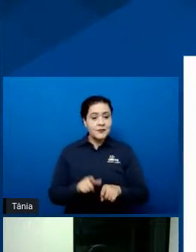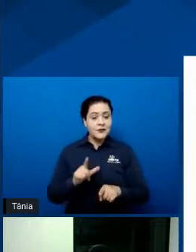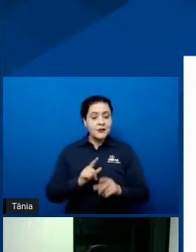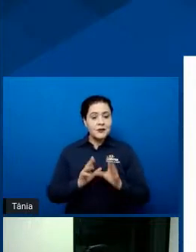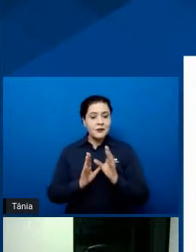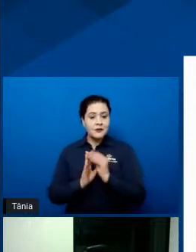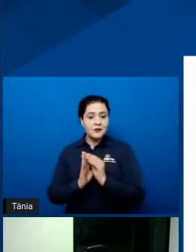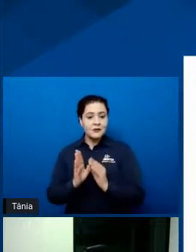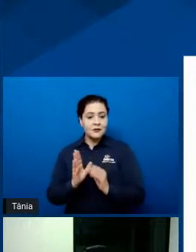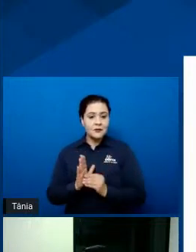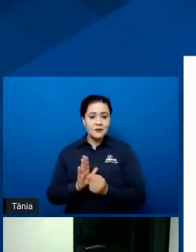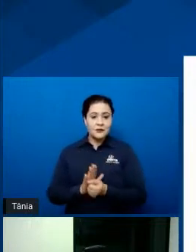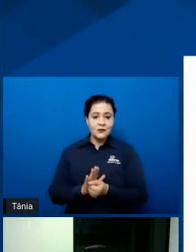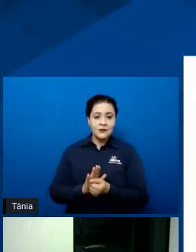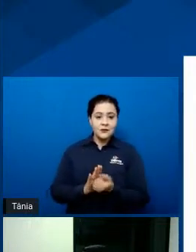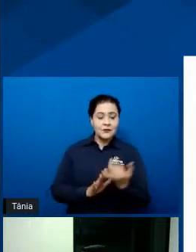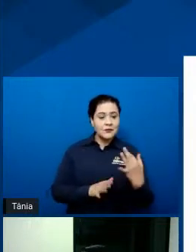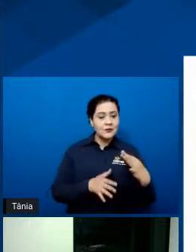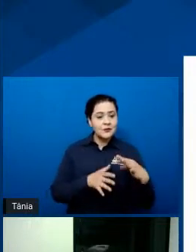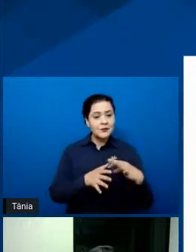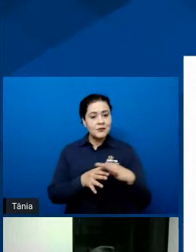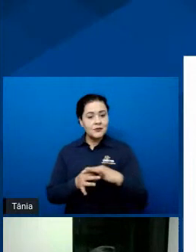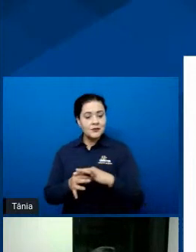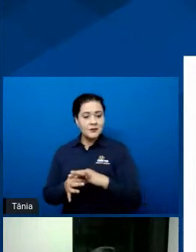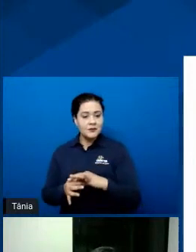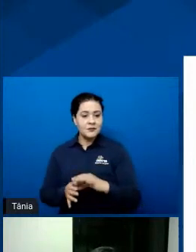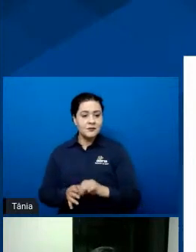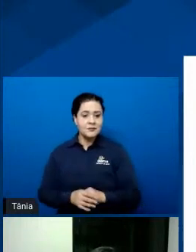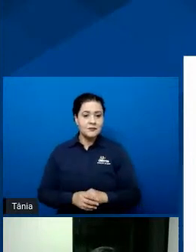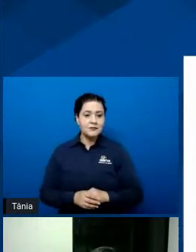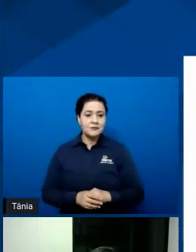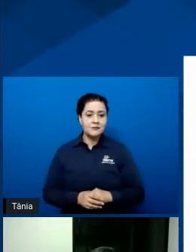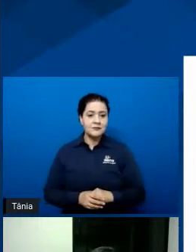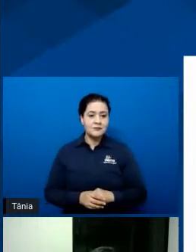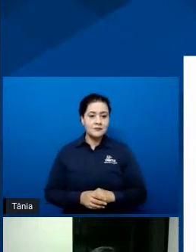conteúdo dessa parte aí. Oi, oi.